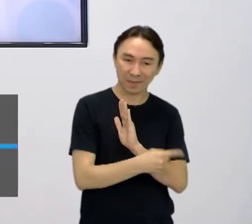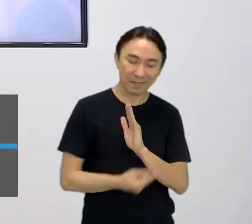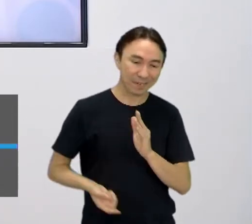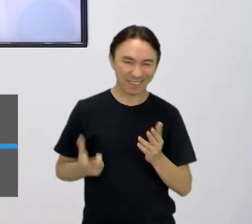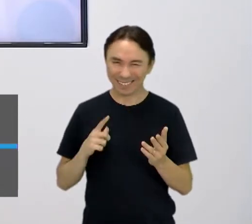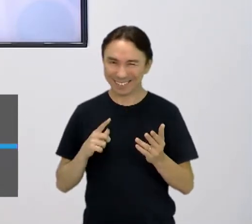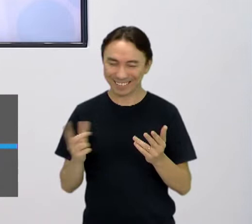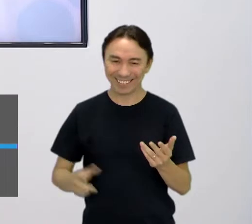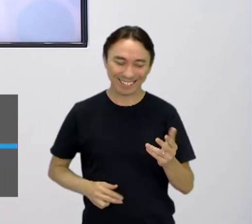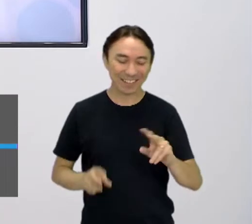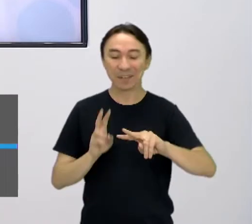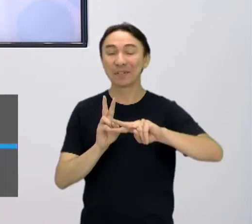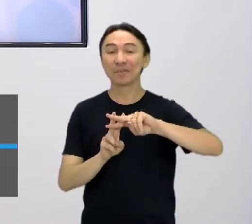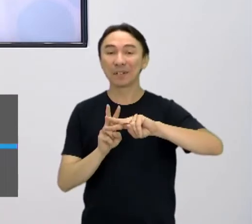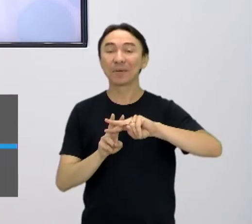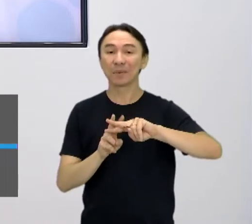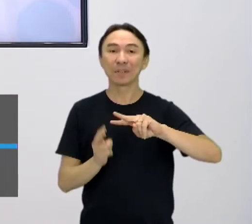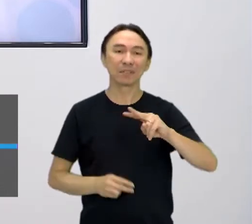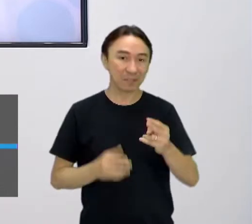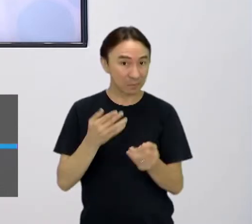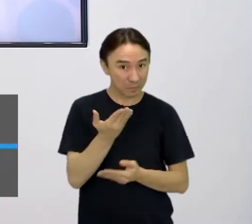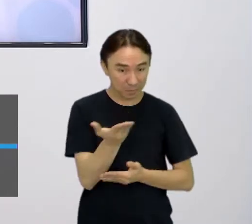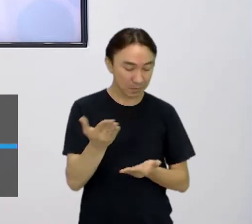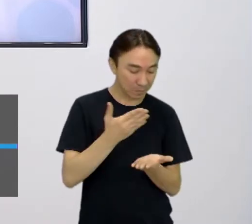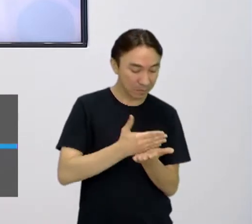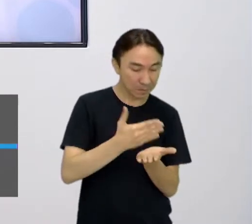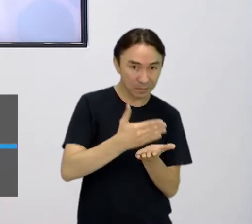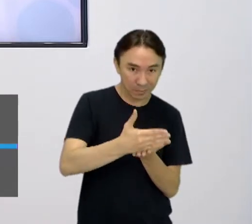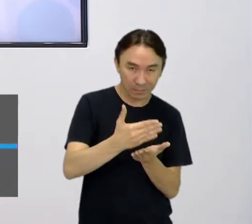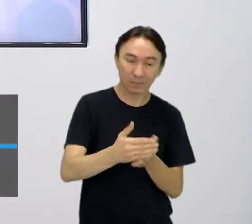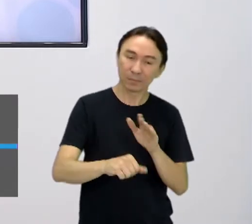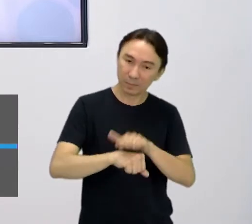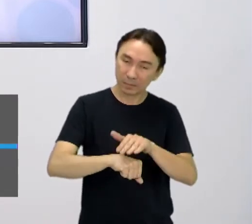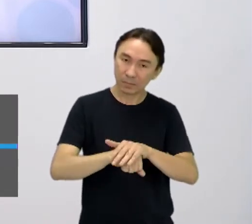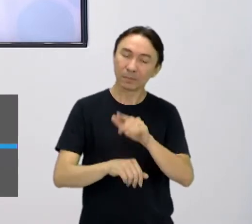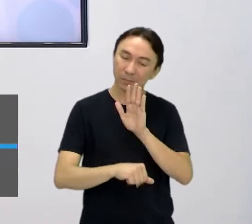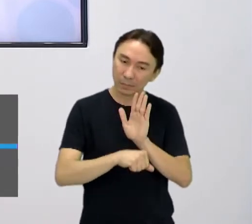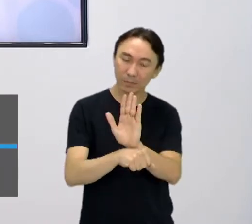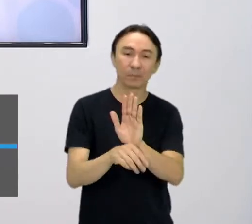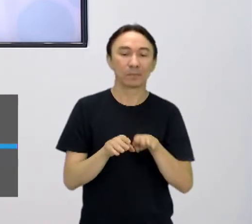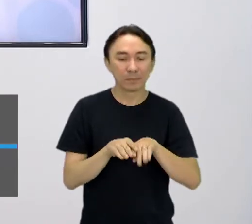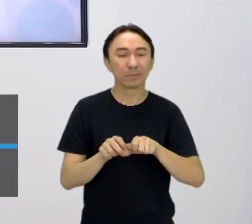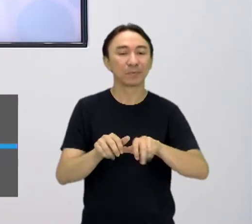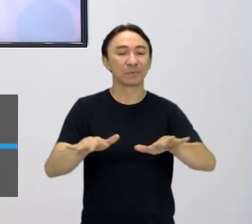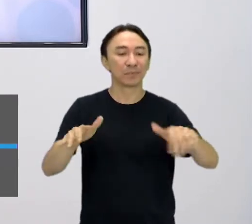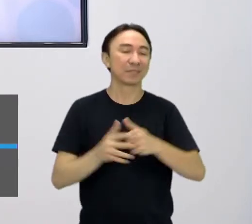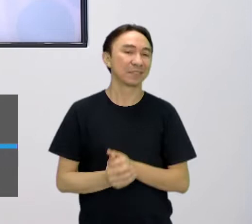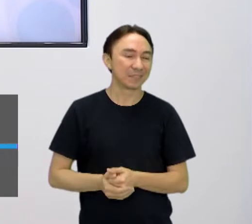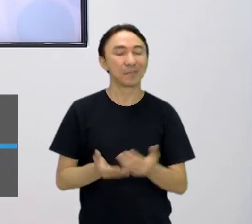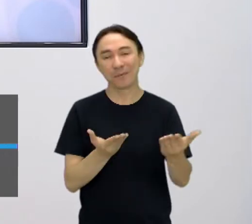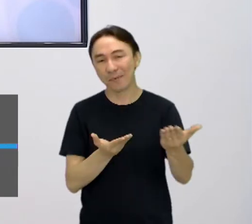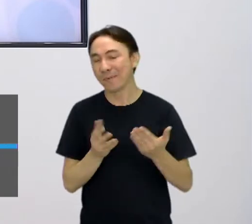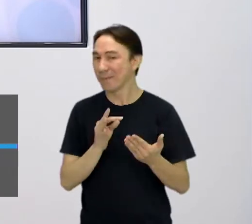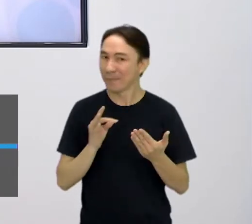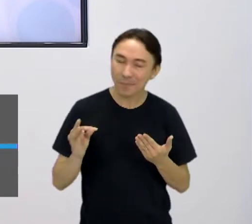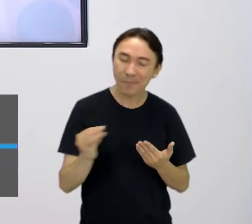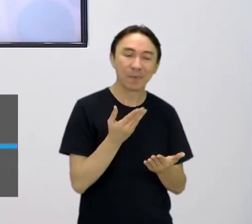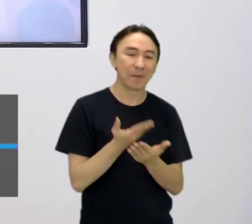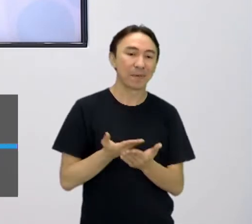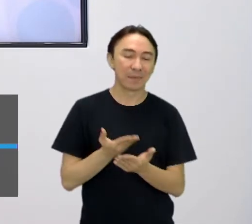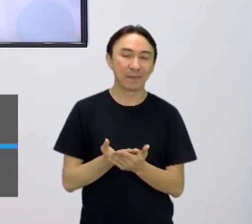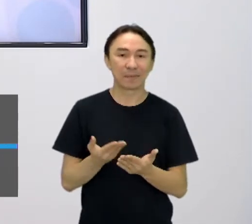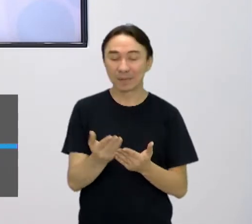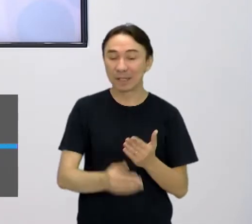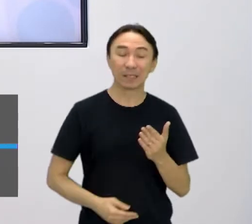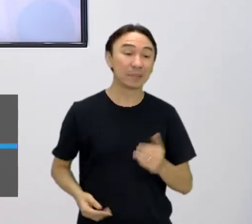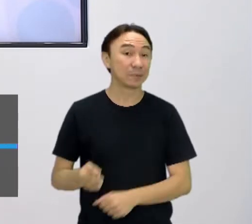Divide Multiplica e o População em Índice. Sejam todos muito bem-vindos aqui para mais uma aula para a segunda série do Ensino Médio.